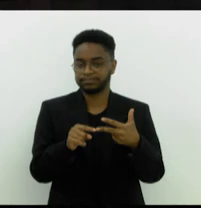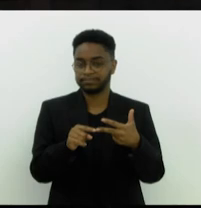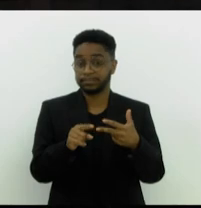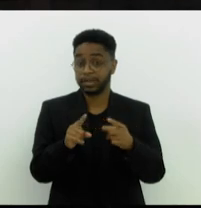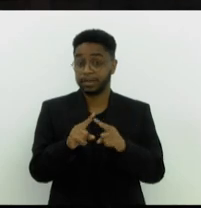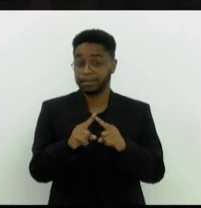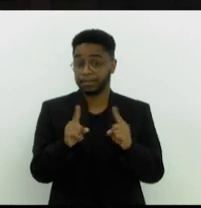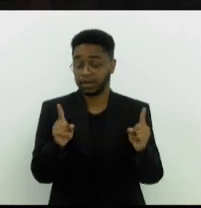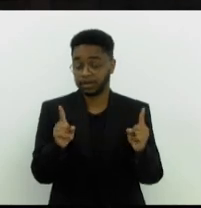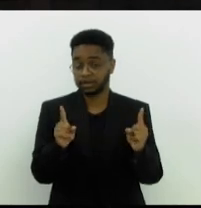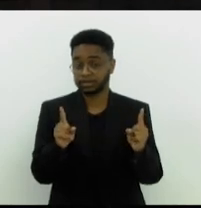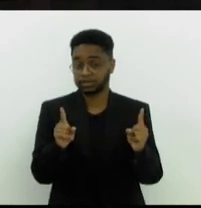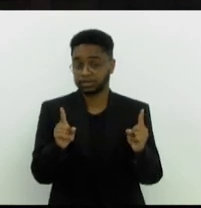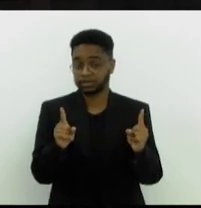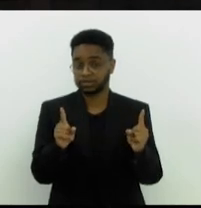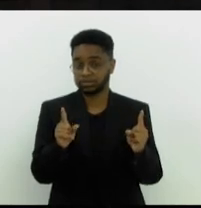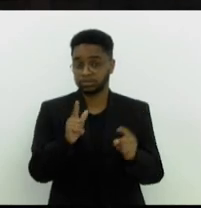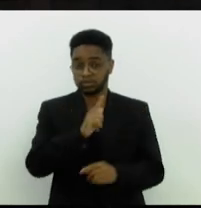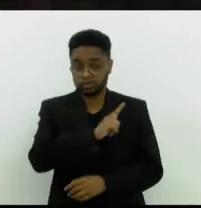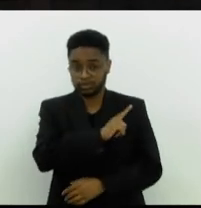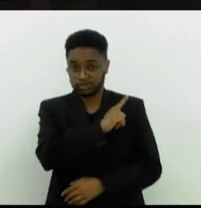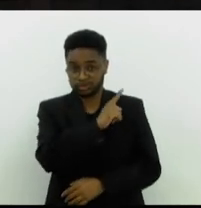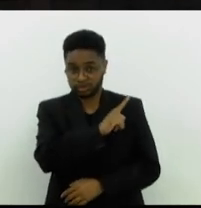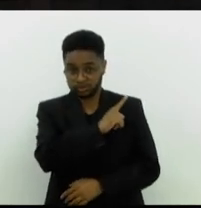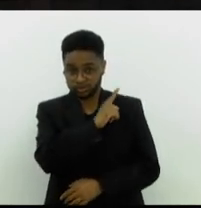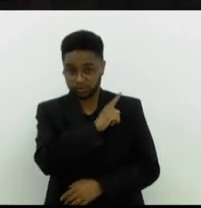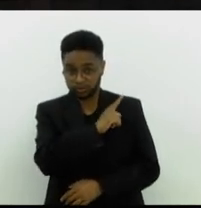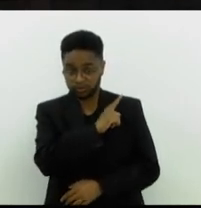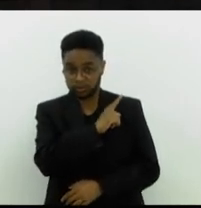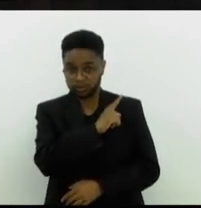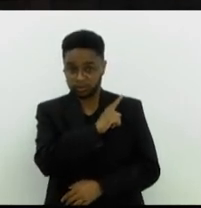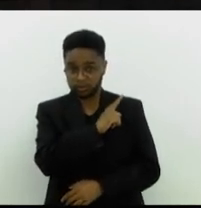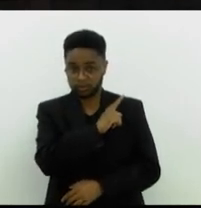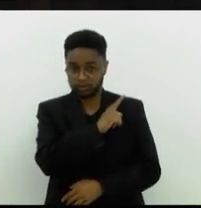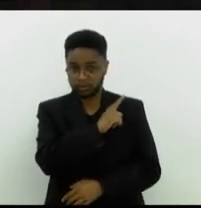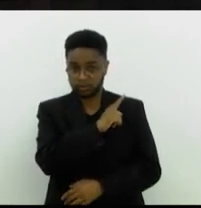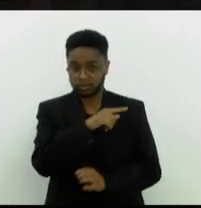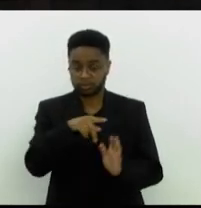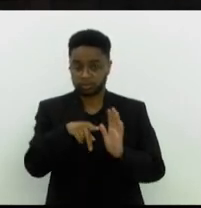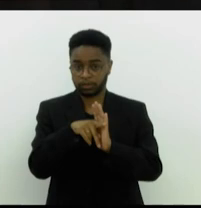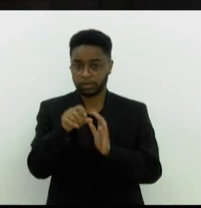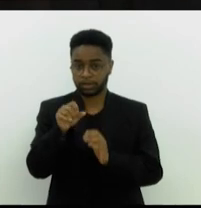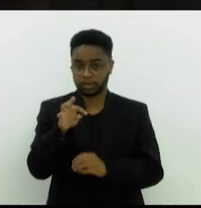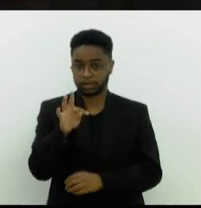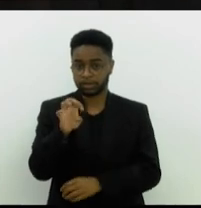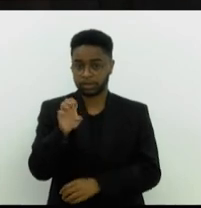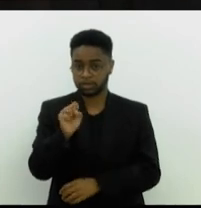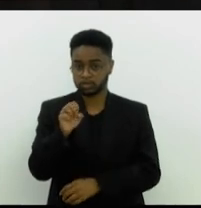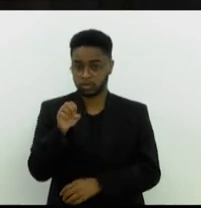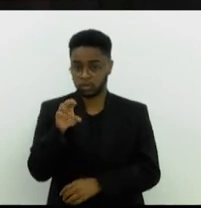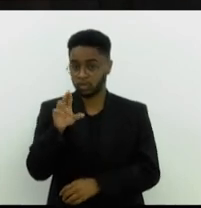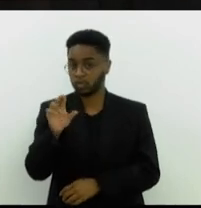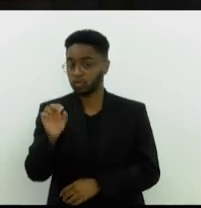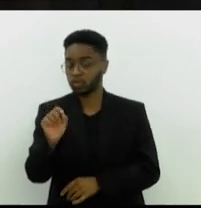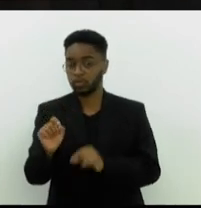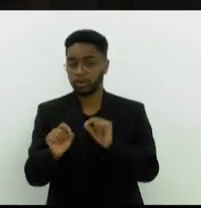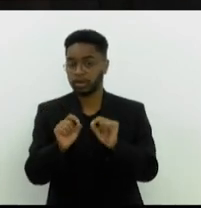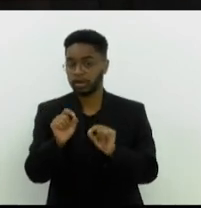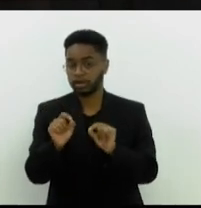Mas o gestor do Tesouro é o